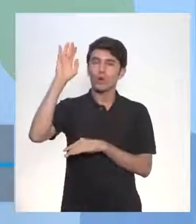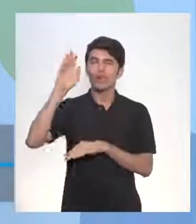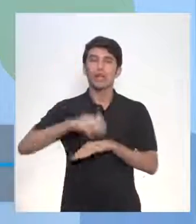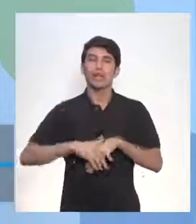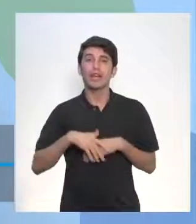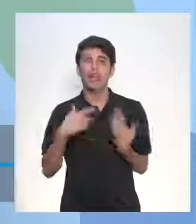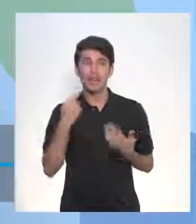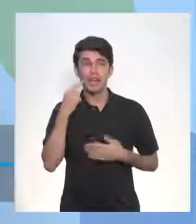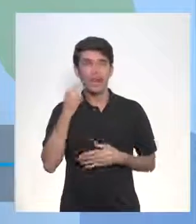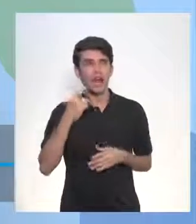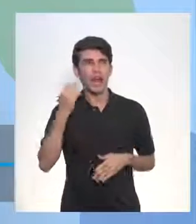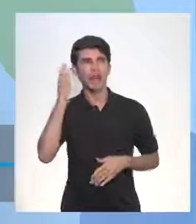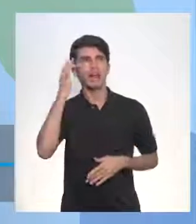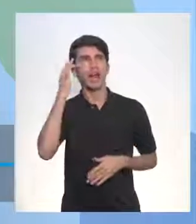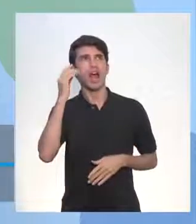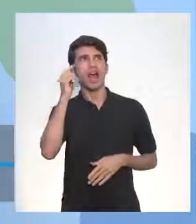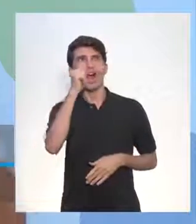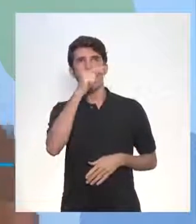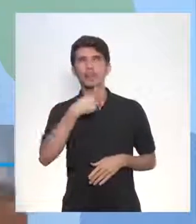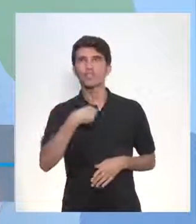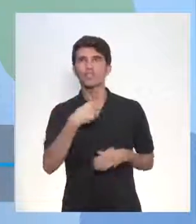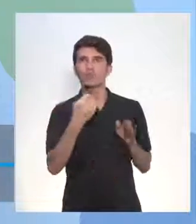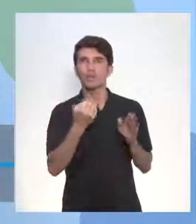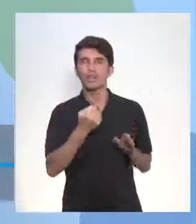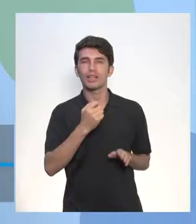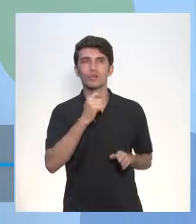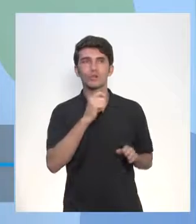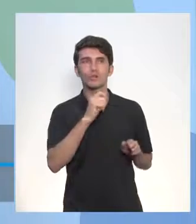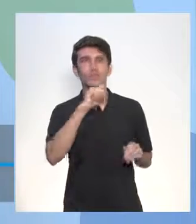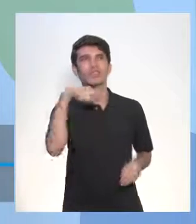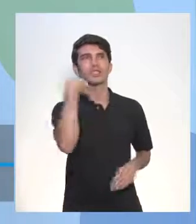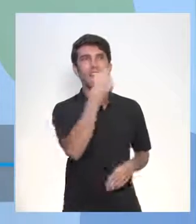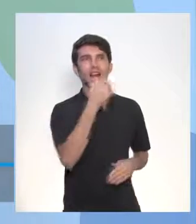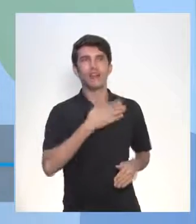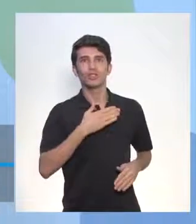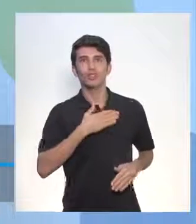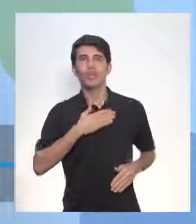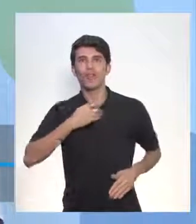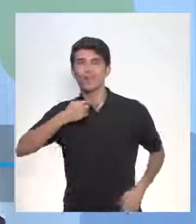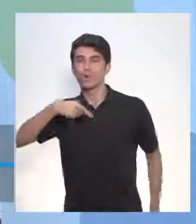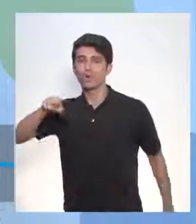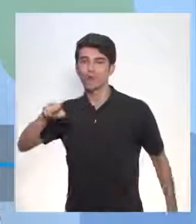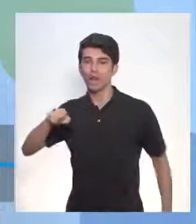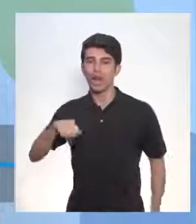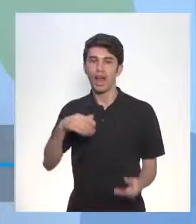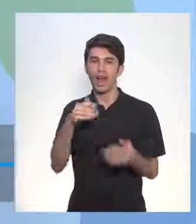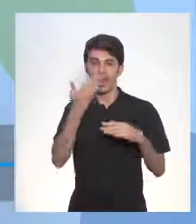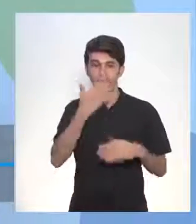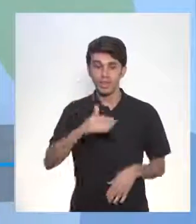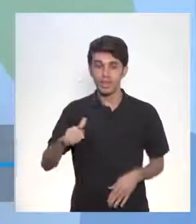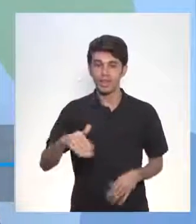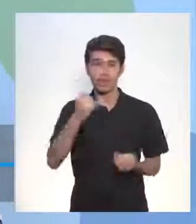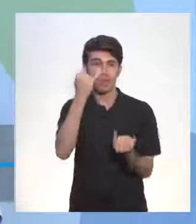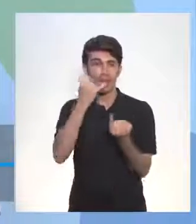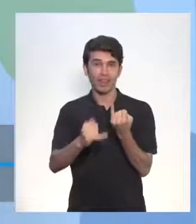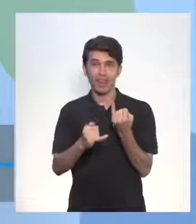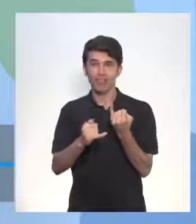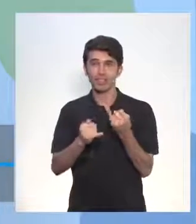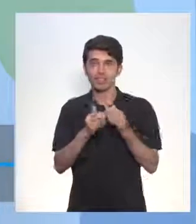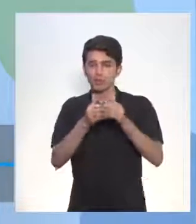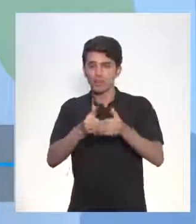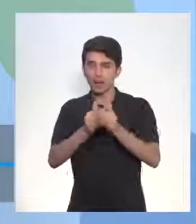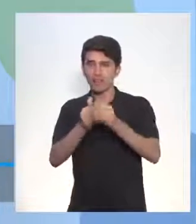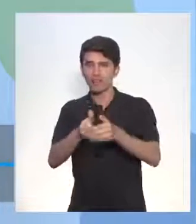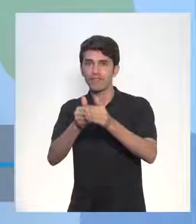sinal. Ele lotou um navio de crianças e mandou para as cruzadas. Metade morreu no caminho, nos barcos, nos navios,